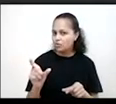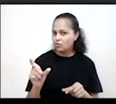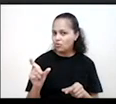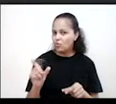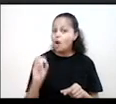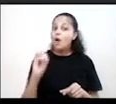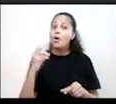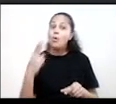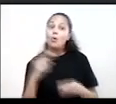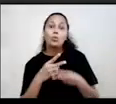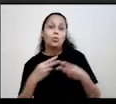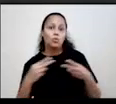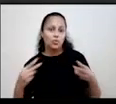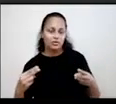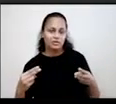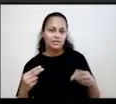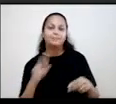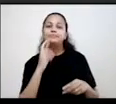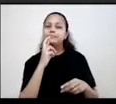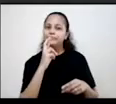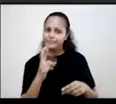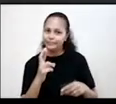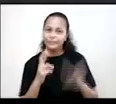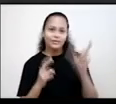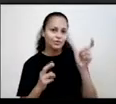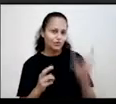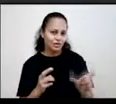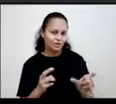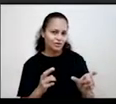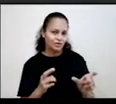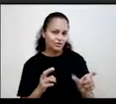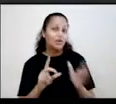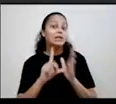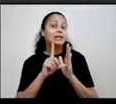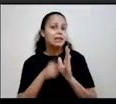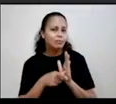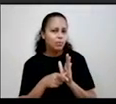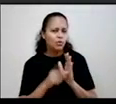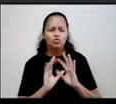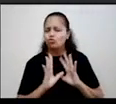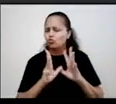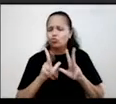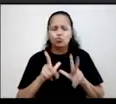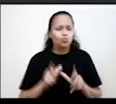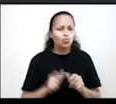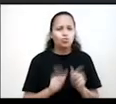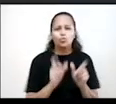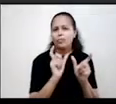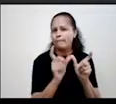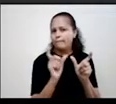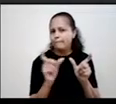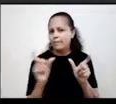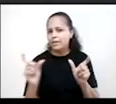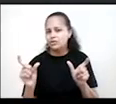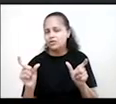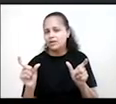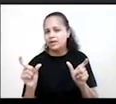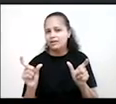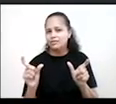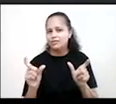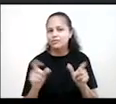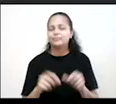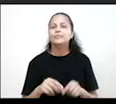que, coisa. A minha resposta é o sujeito. O resto, tudo que sobrar, é o predicado. Então vamos lá, ó.